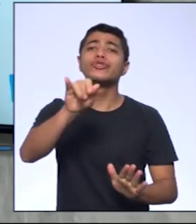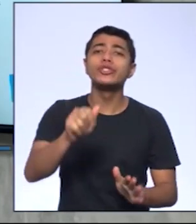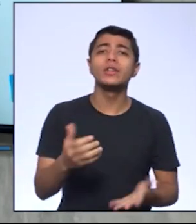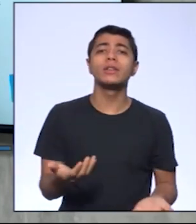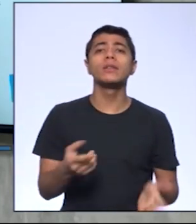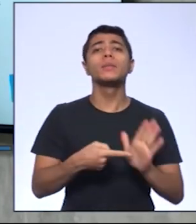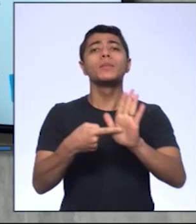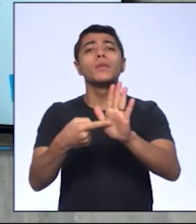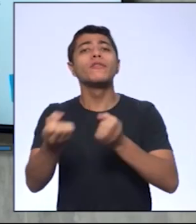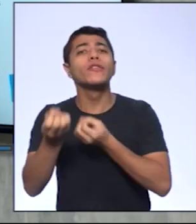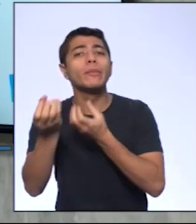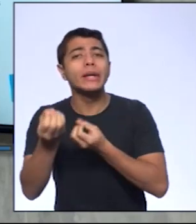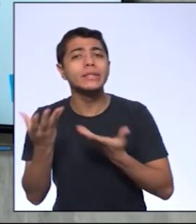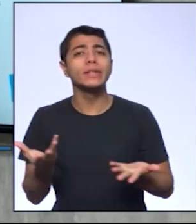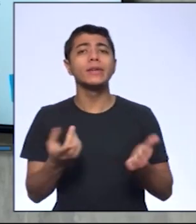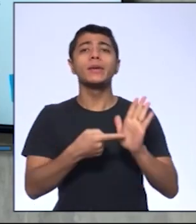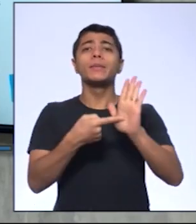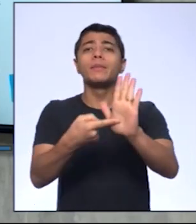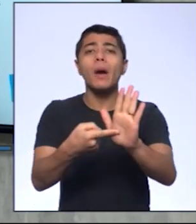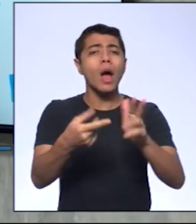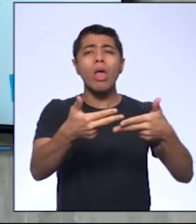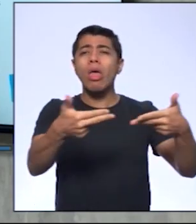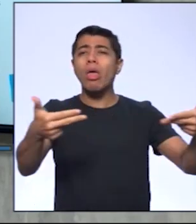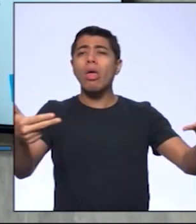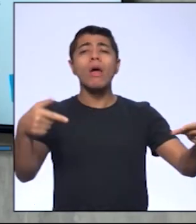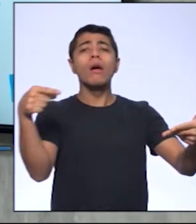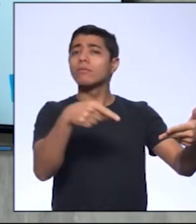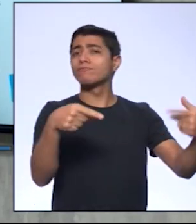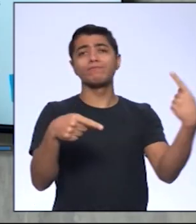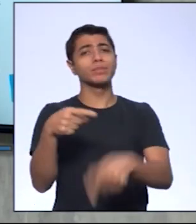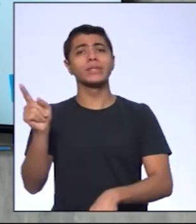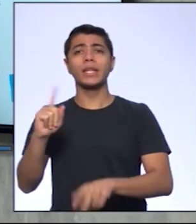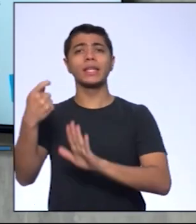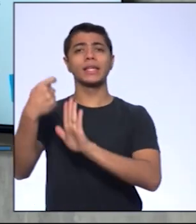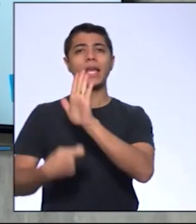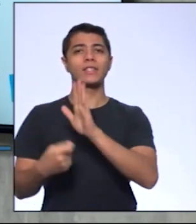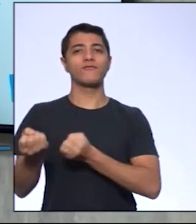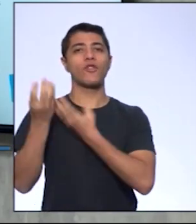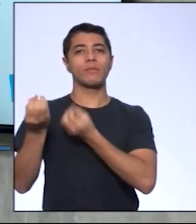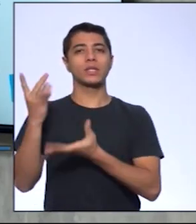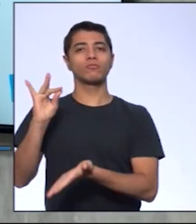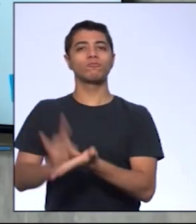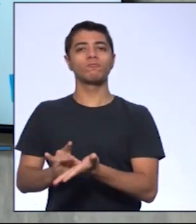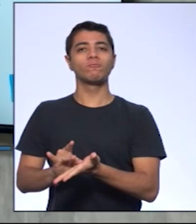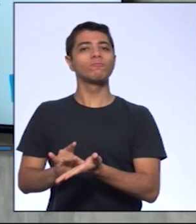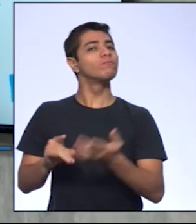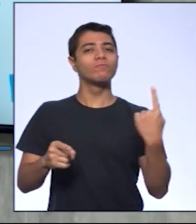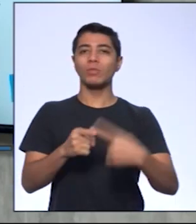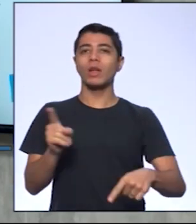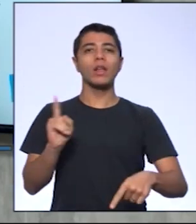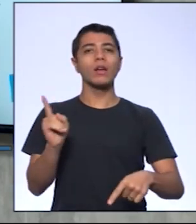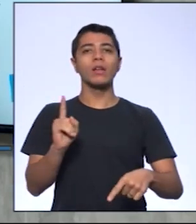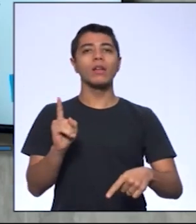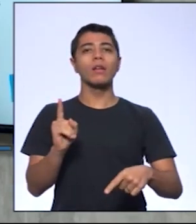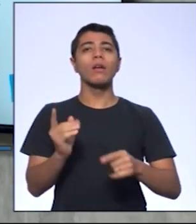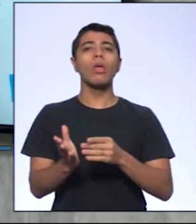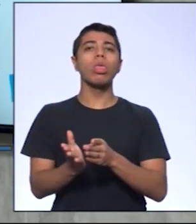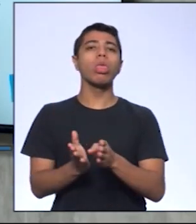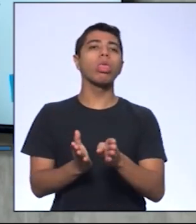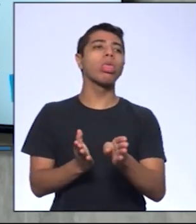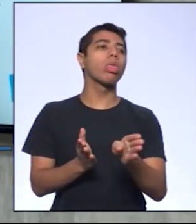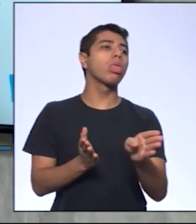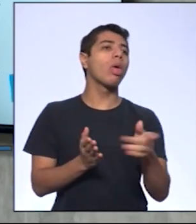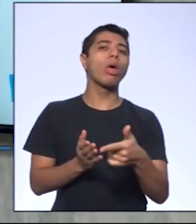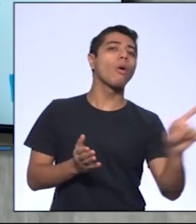afirmações que não dialogam com a informação original do texto. Então, quando eu volto para o texto e releio esse